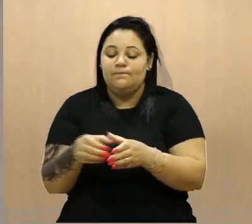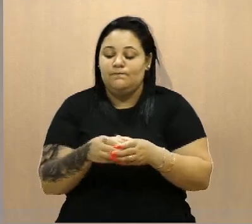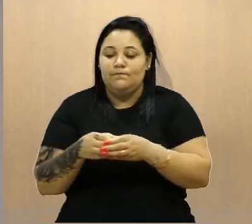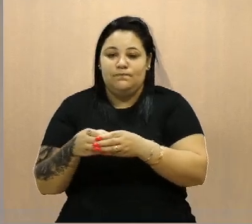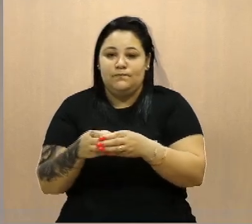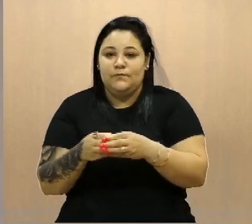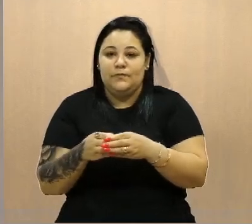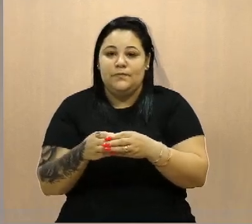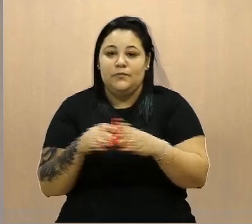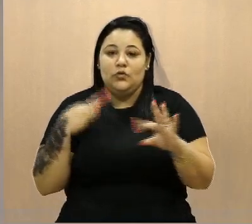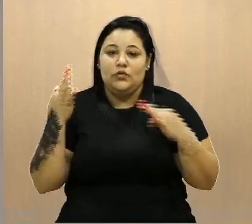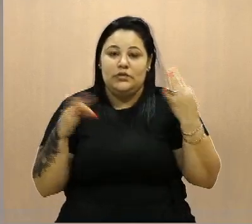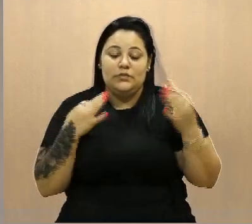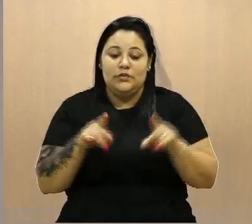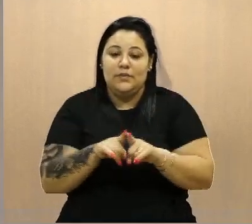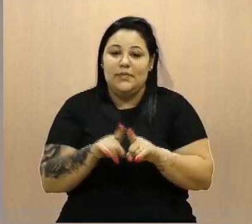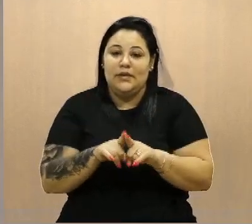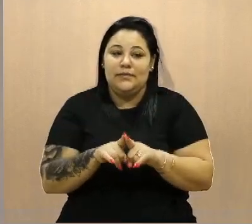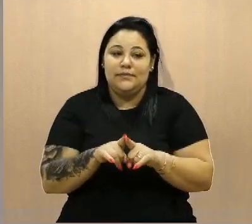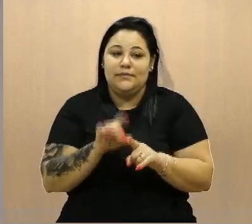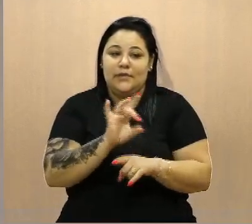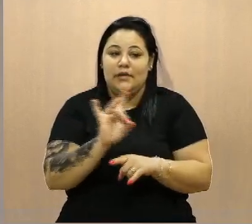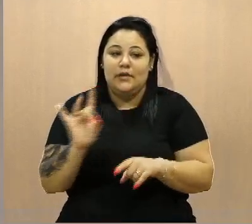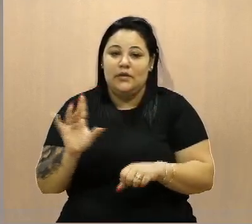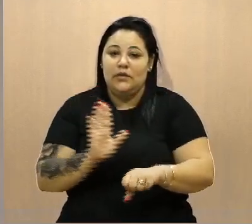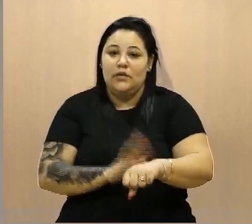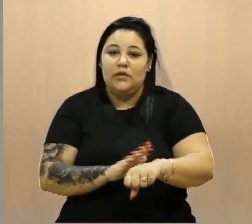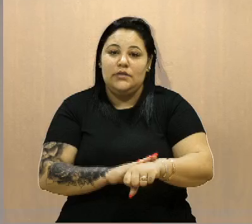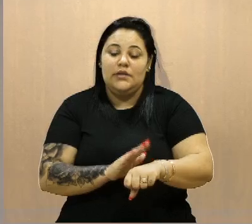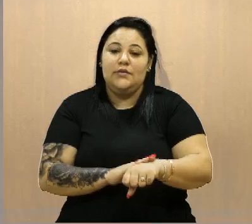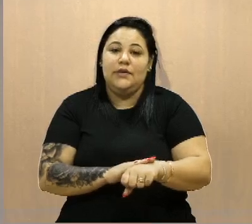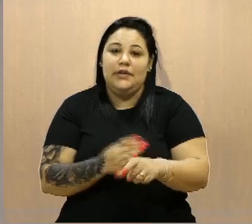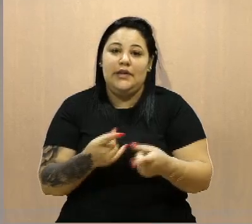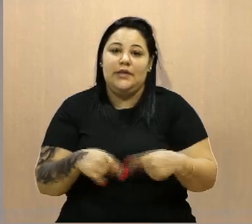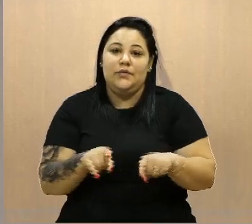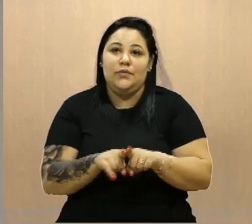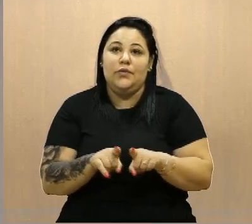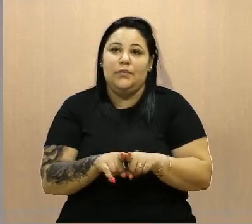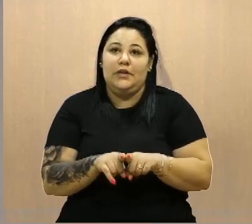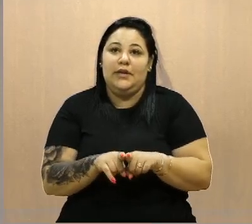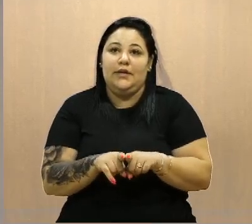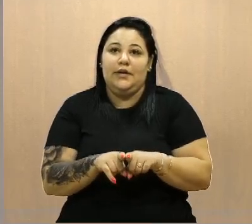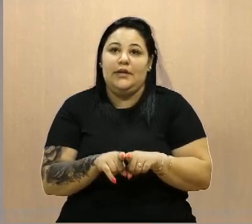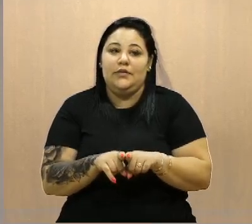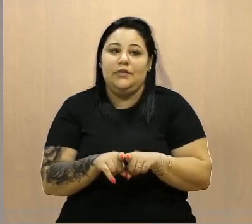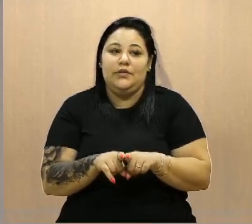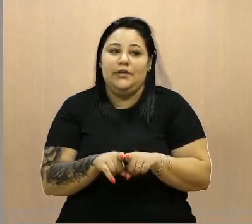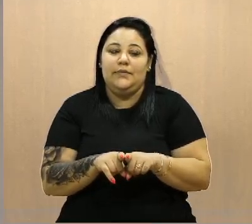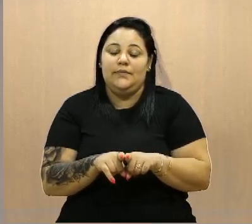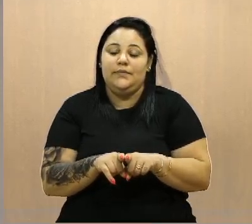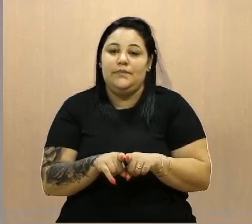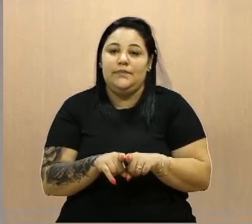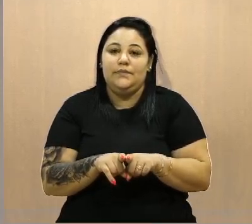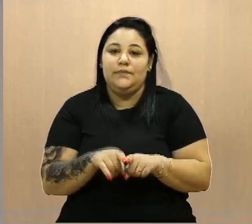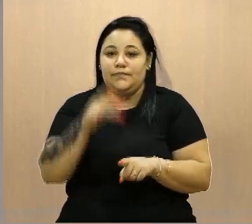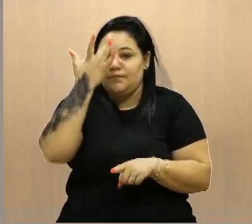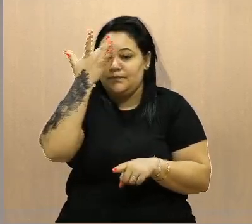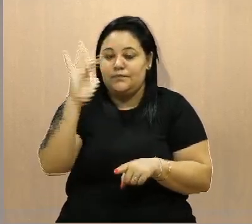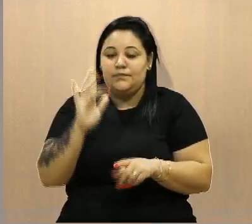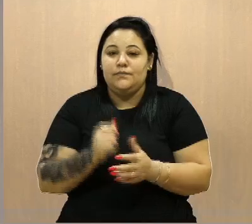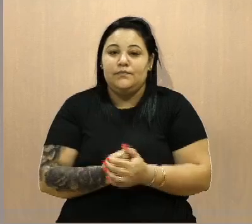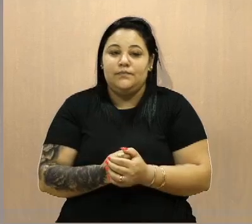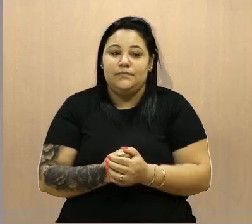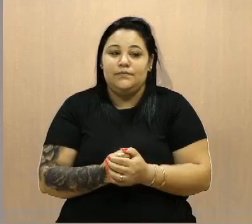que em algum momento ainda vamos lhe ver por aí, né? Talvez seguidamente, não sei. Mas,